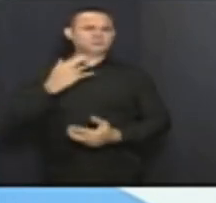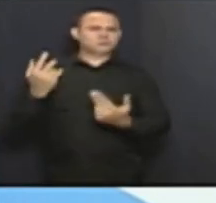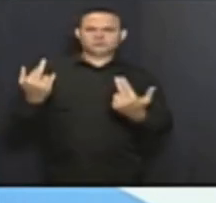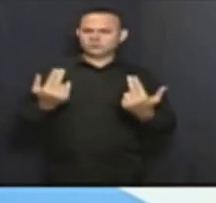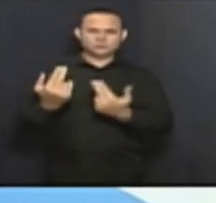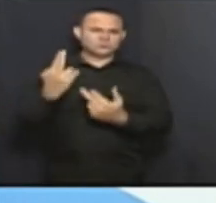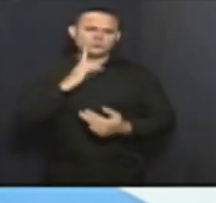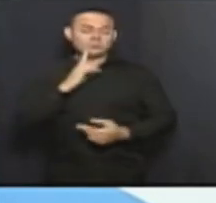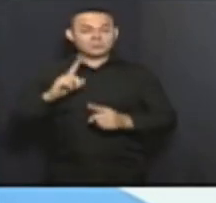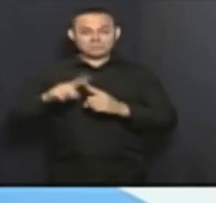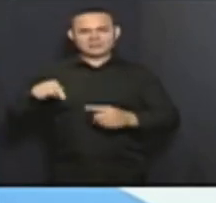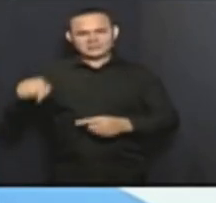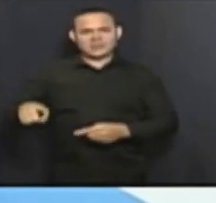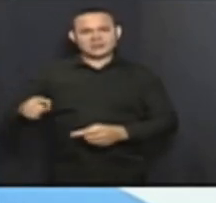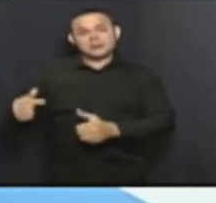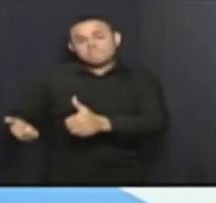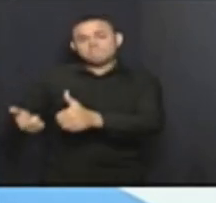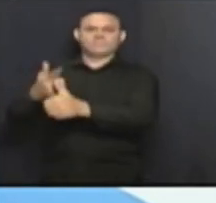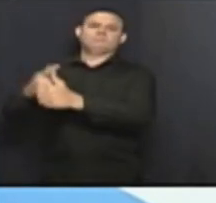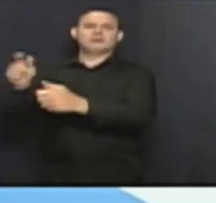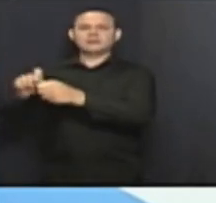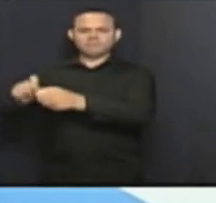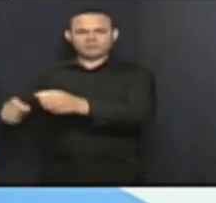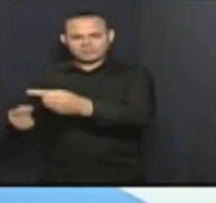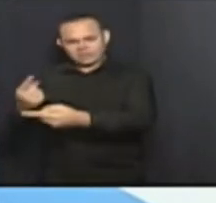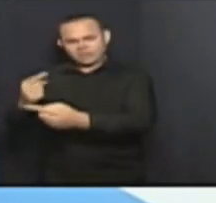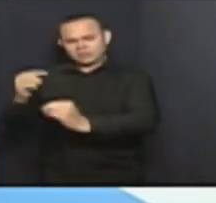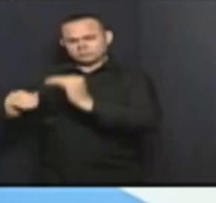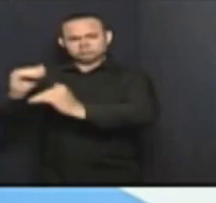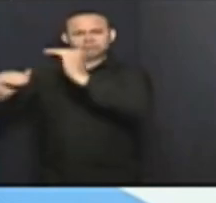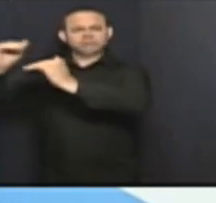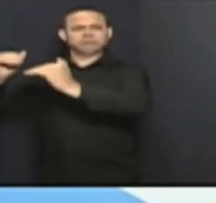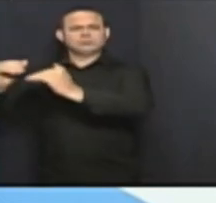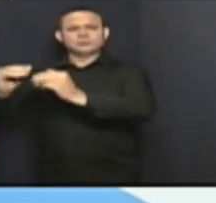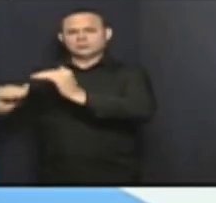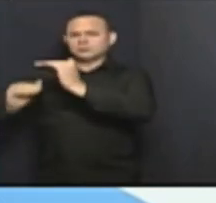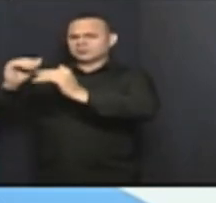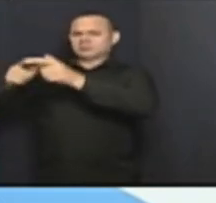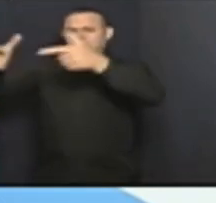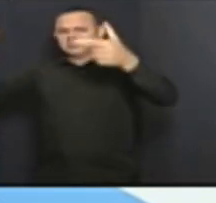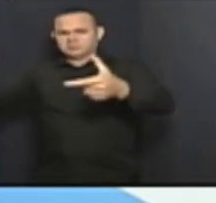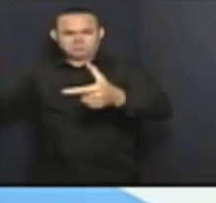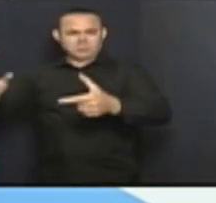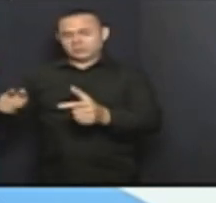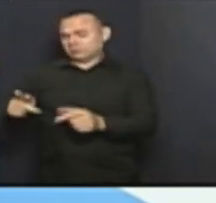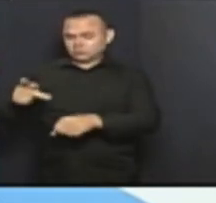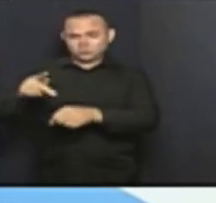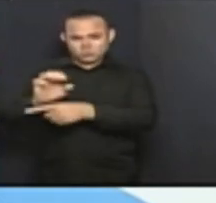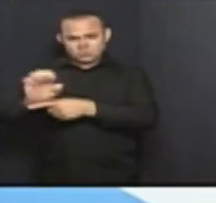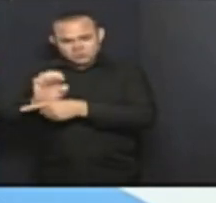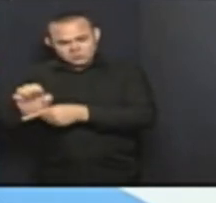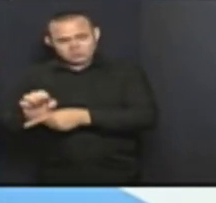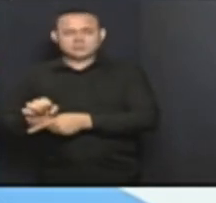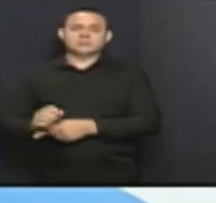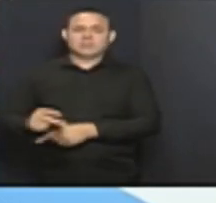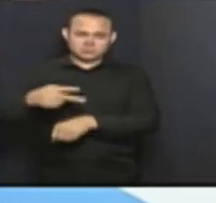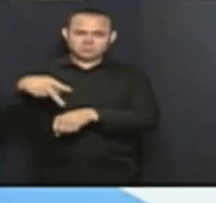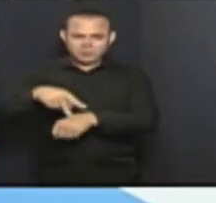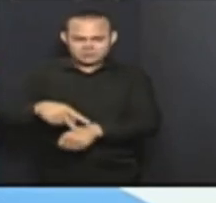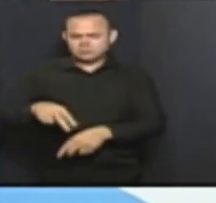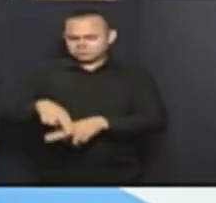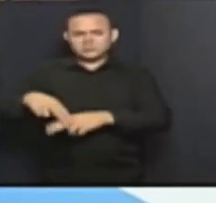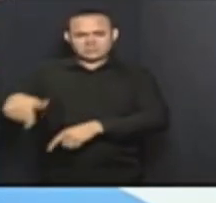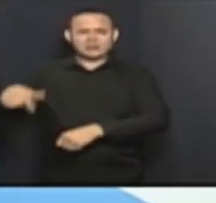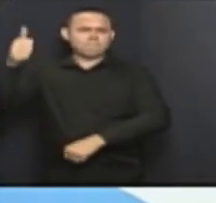primeira que faz e representa aceleração do crescimento de um estado de um país então habitação é prioridade é